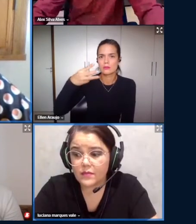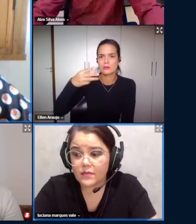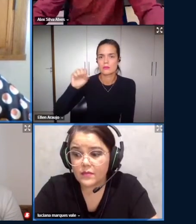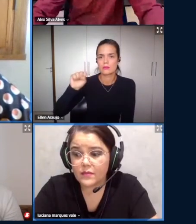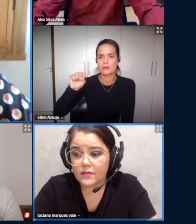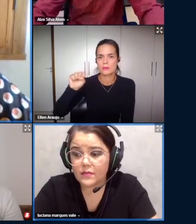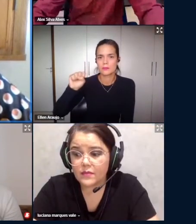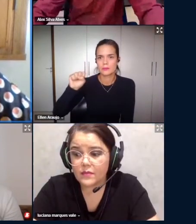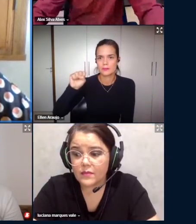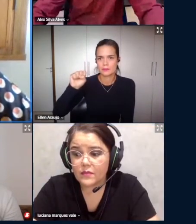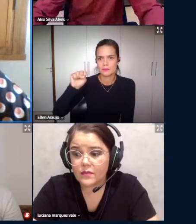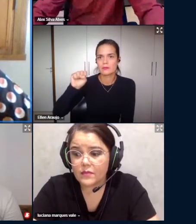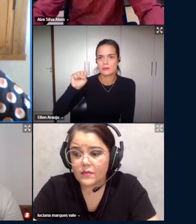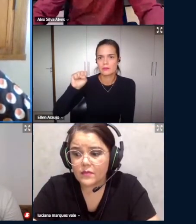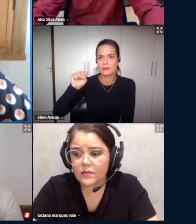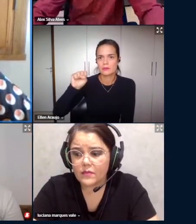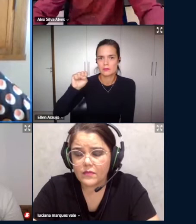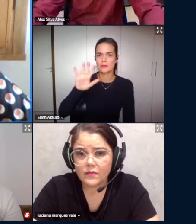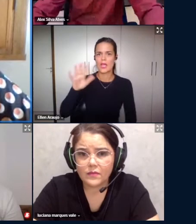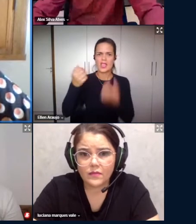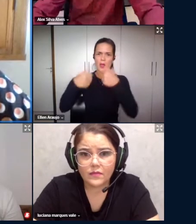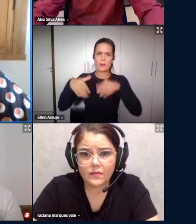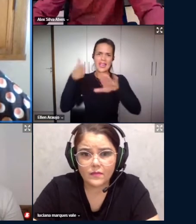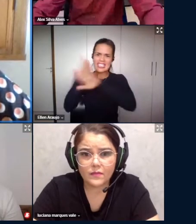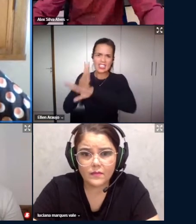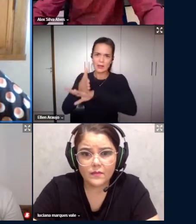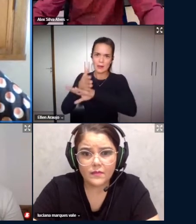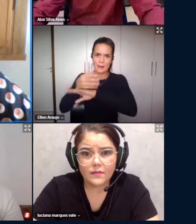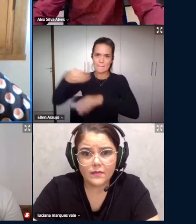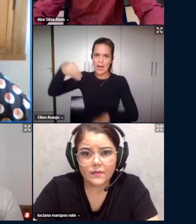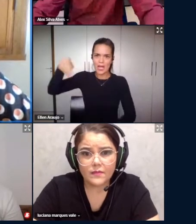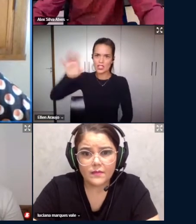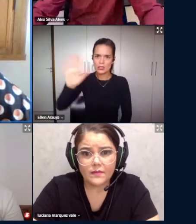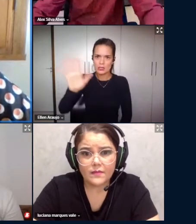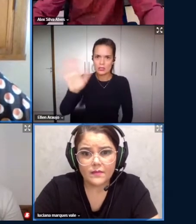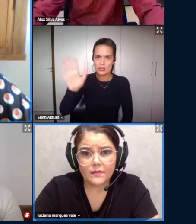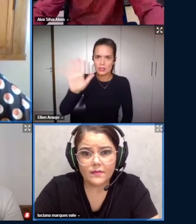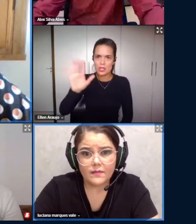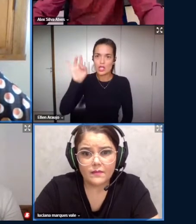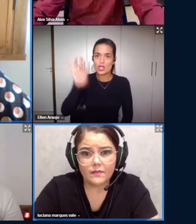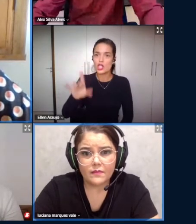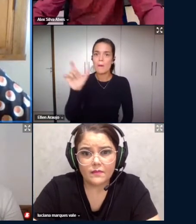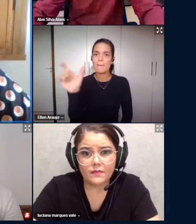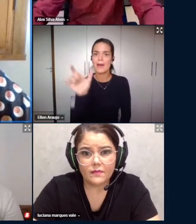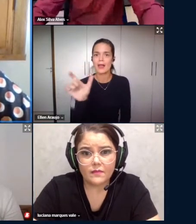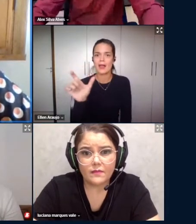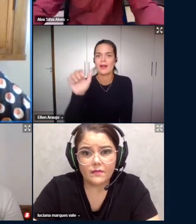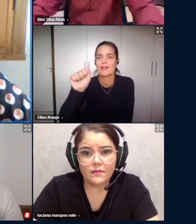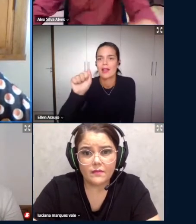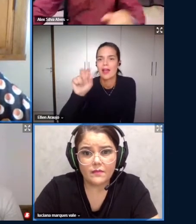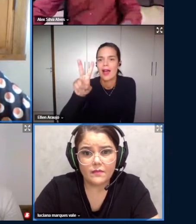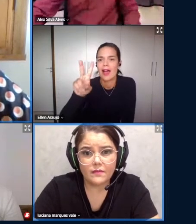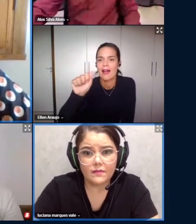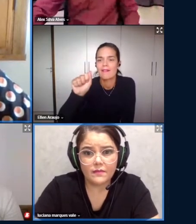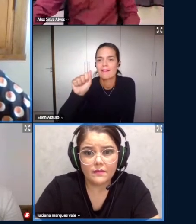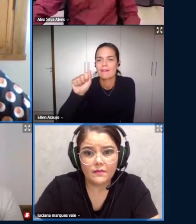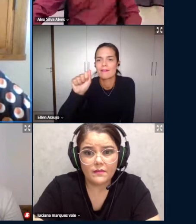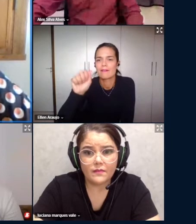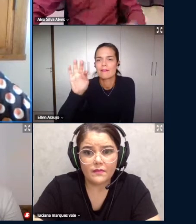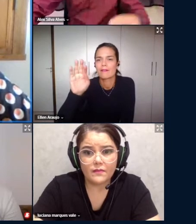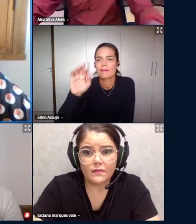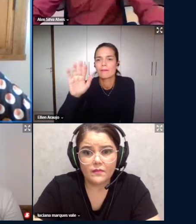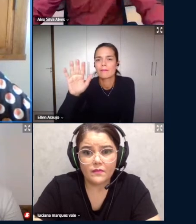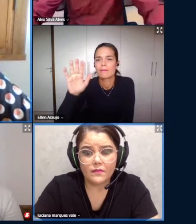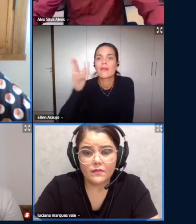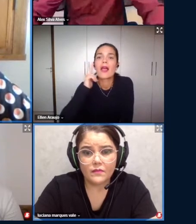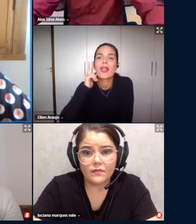clara, assim, precisas ir até a página. É avatar. Tá? A gente falou configurações de mão